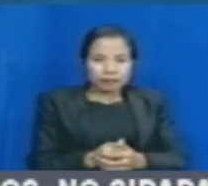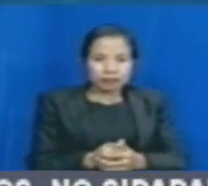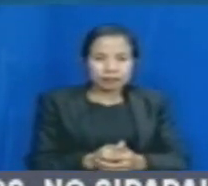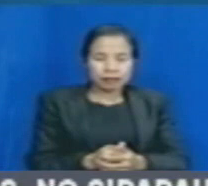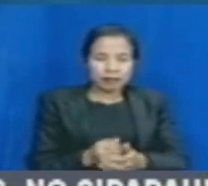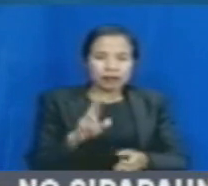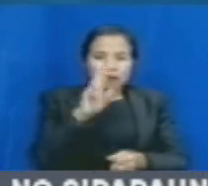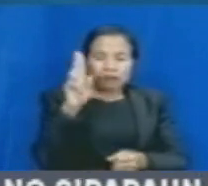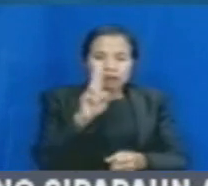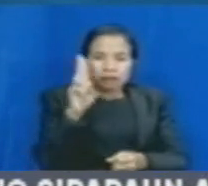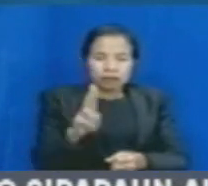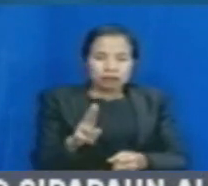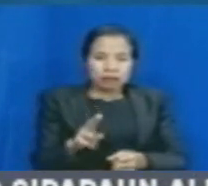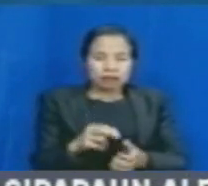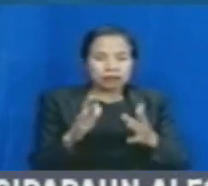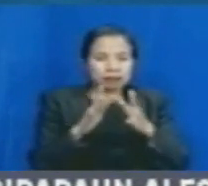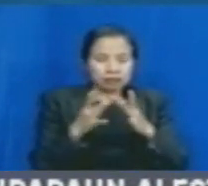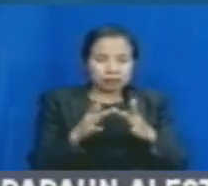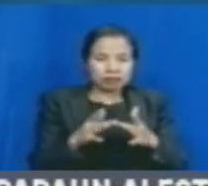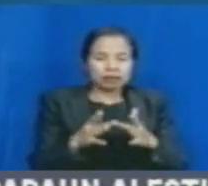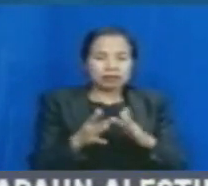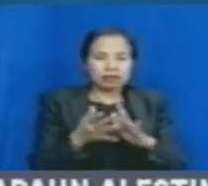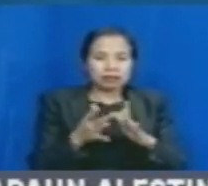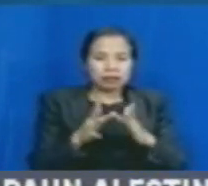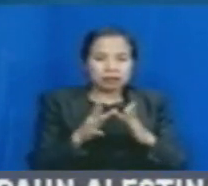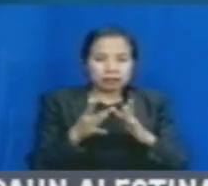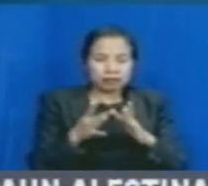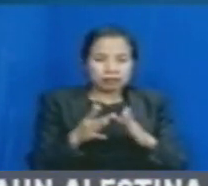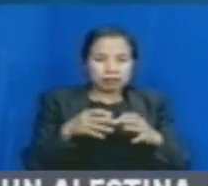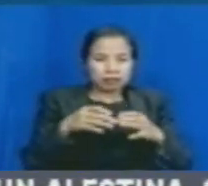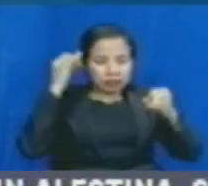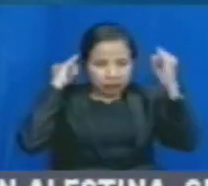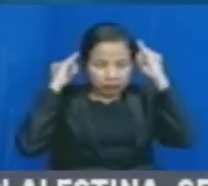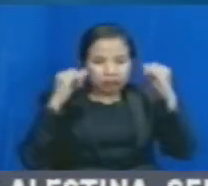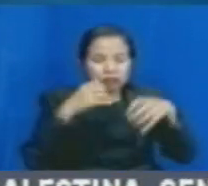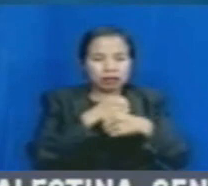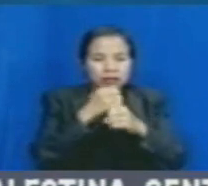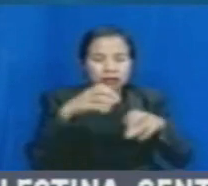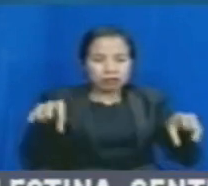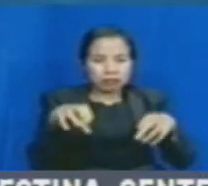usa eletrônico tecnologia informática ou de halo serviço então